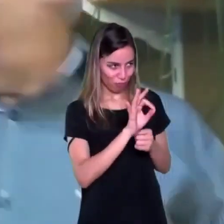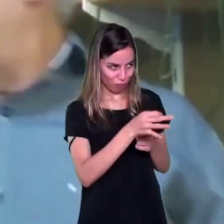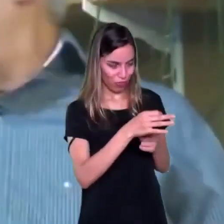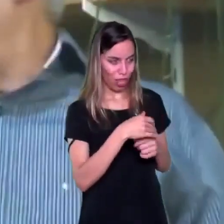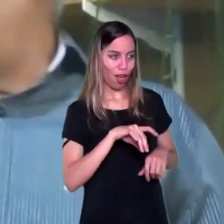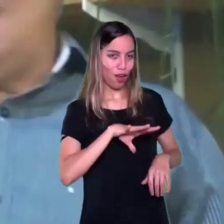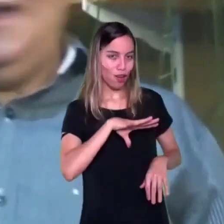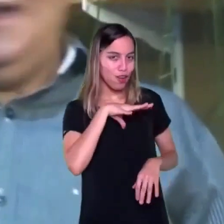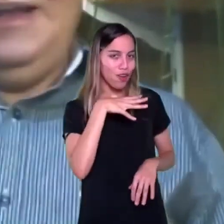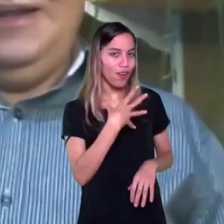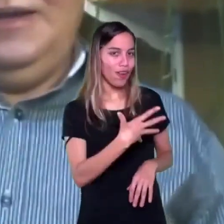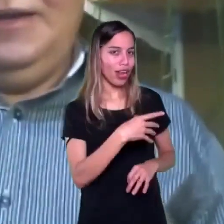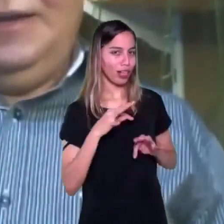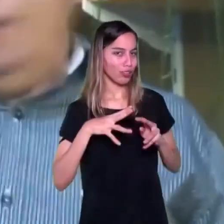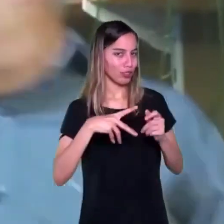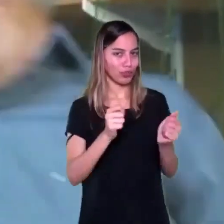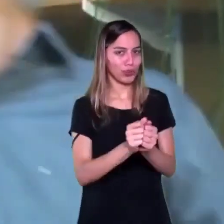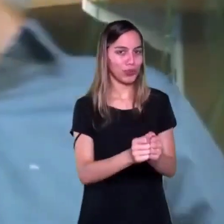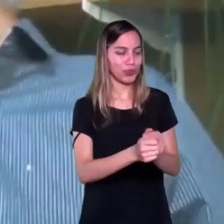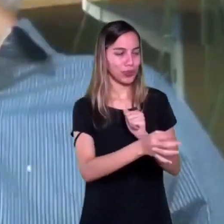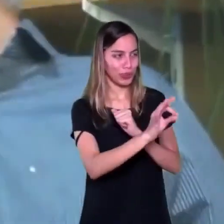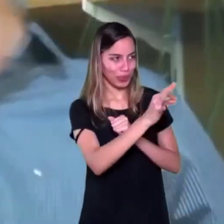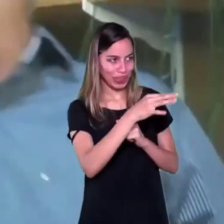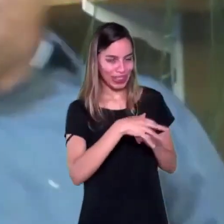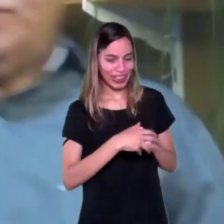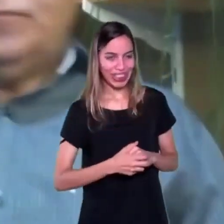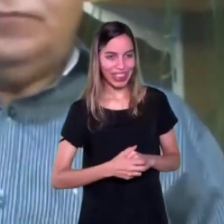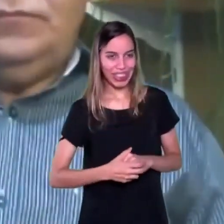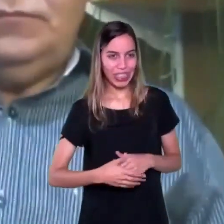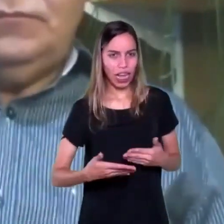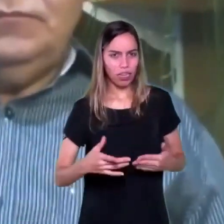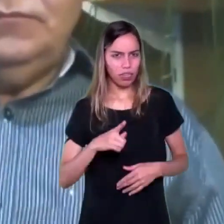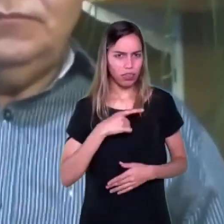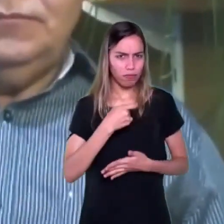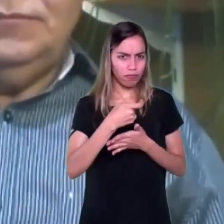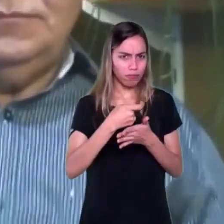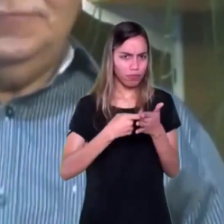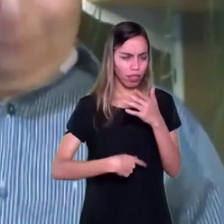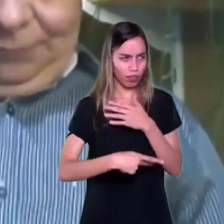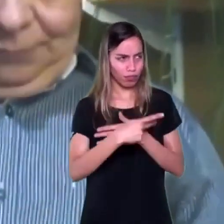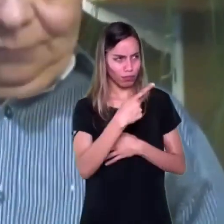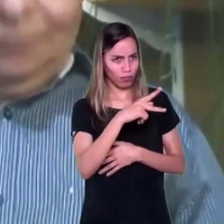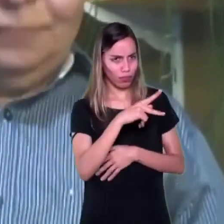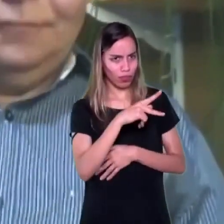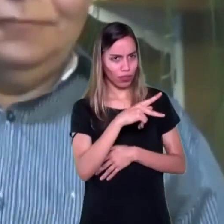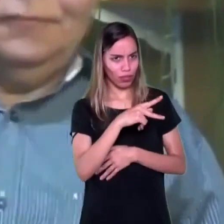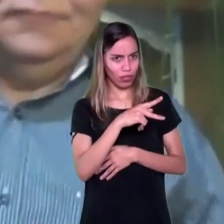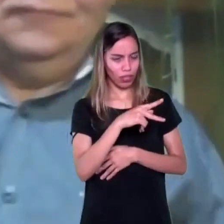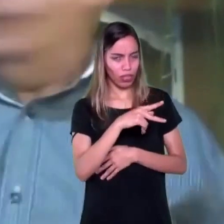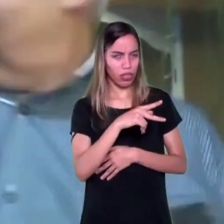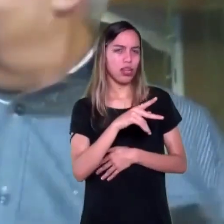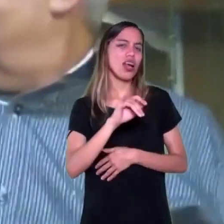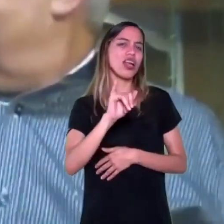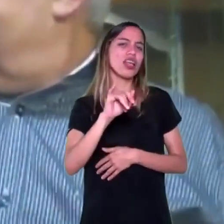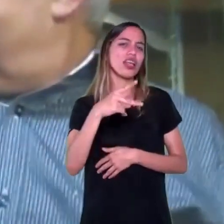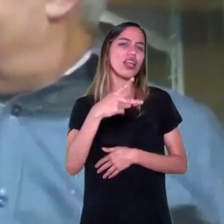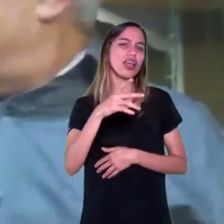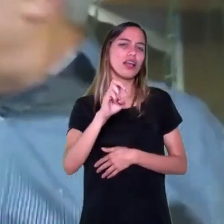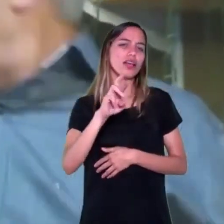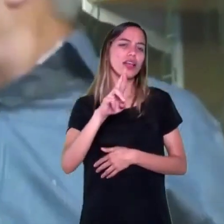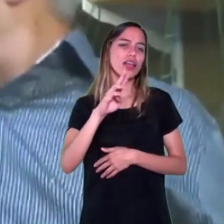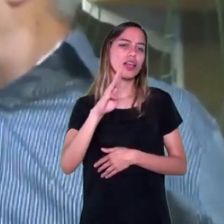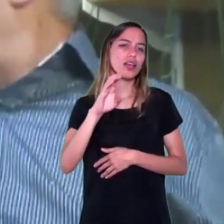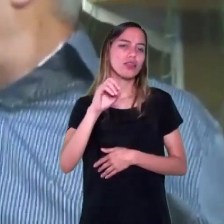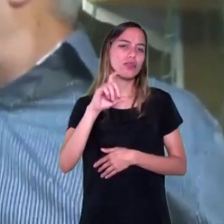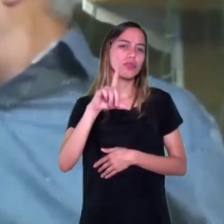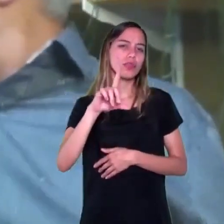Coragem, tudo junto. Agora tem um texto seu também, que é o Hipérbole, que você conta por